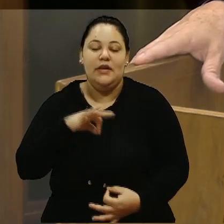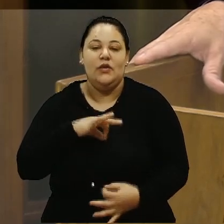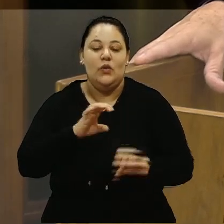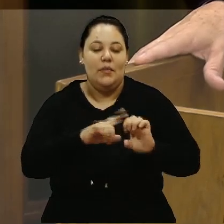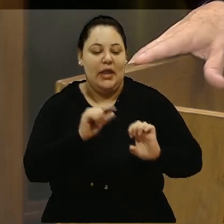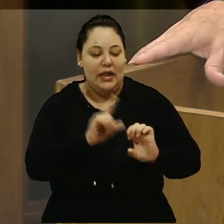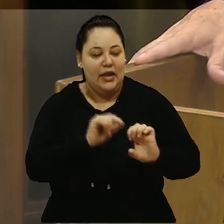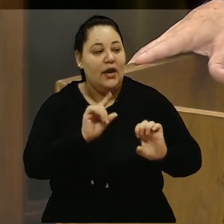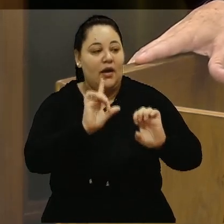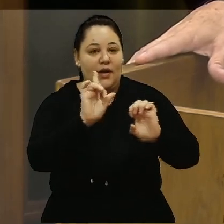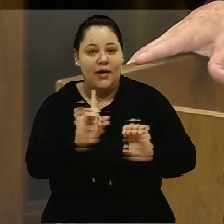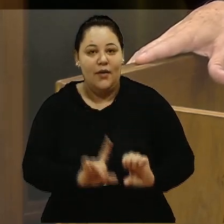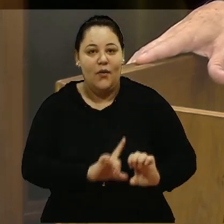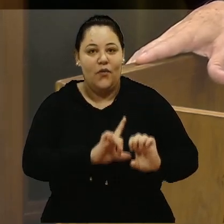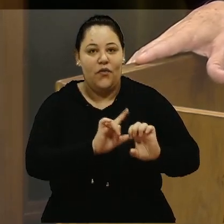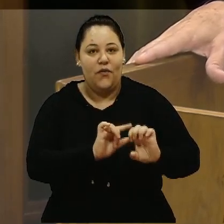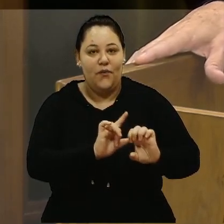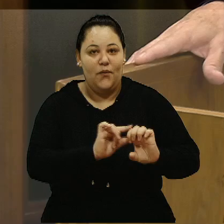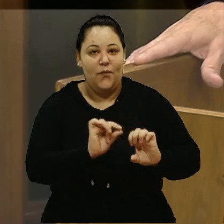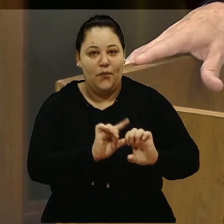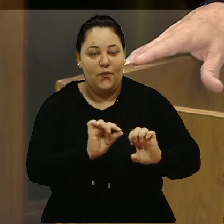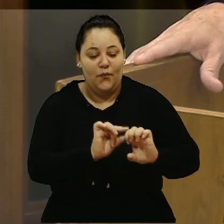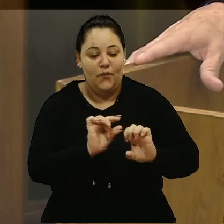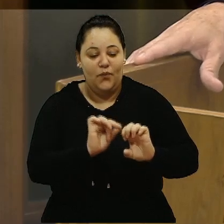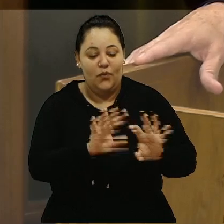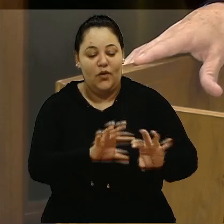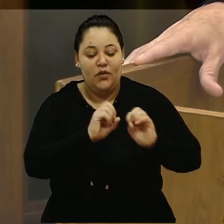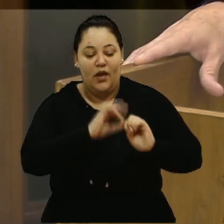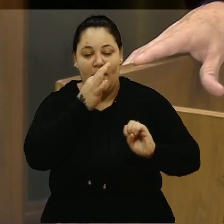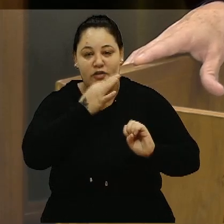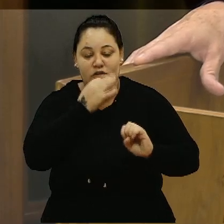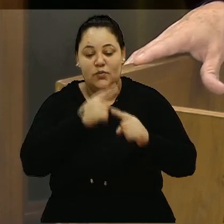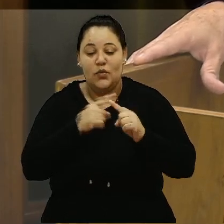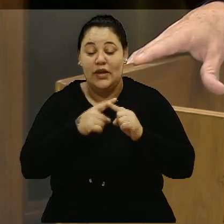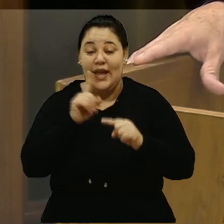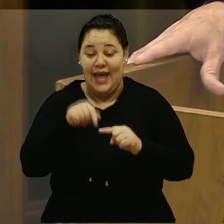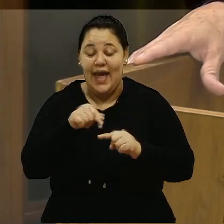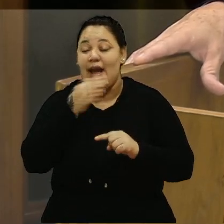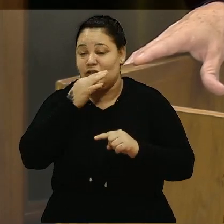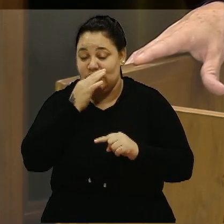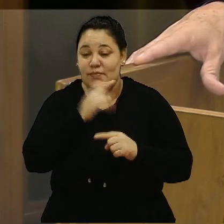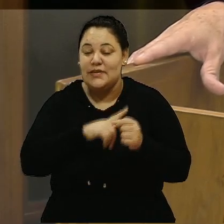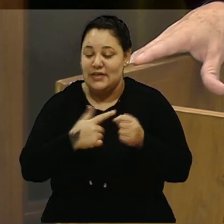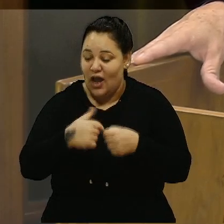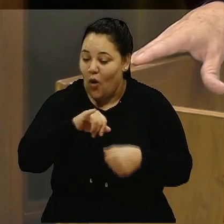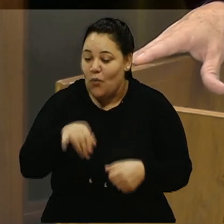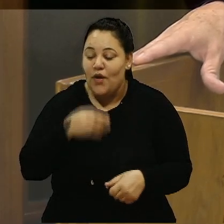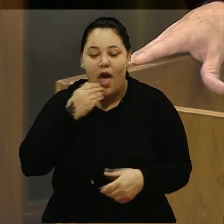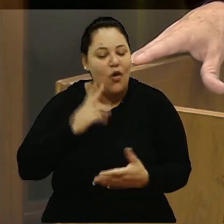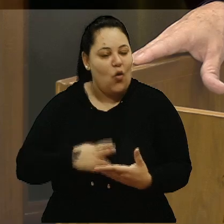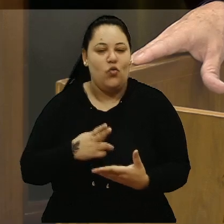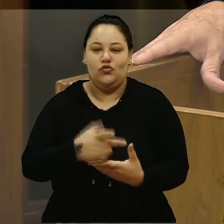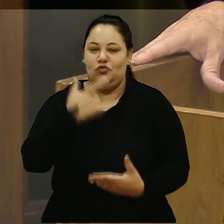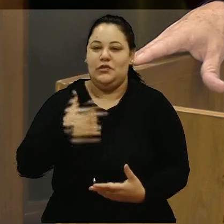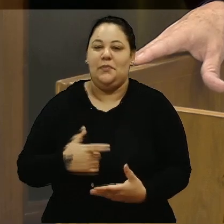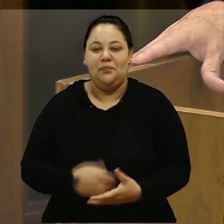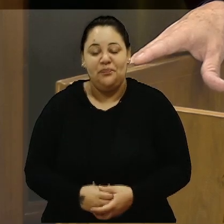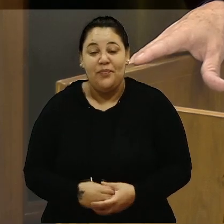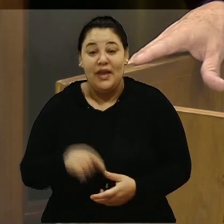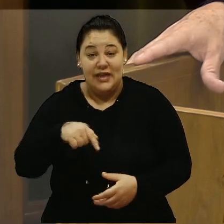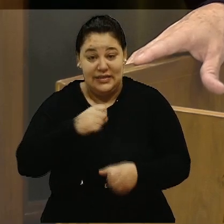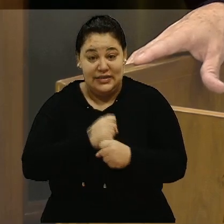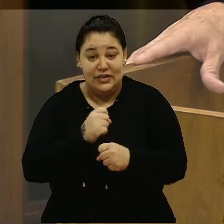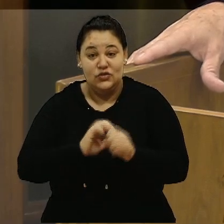pessoas que adotaram Caxias por ser uma cidade de oportunidade, e continua sendo. Este ano aqui nós já